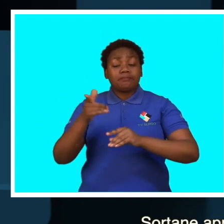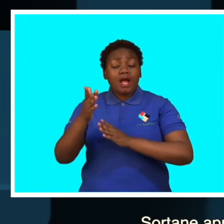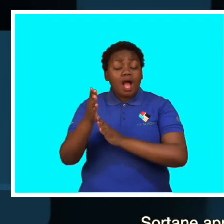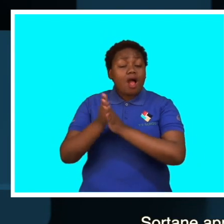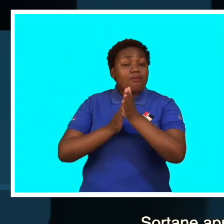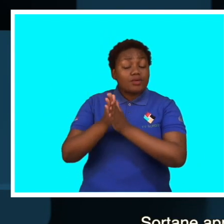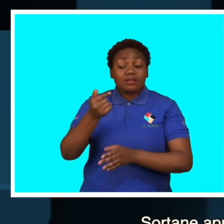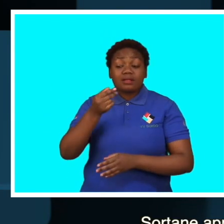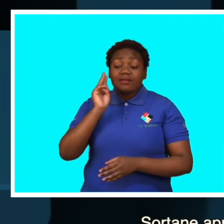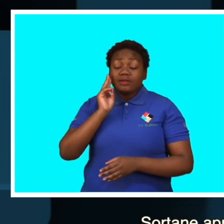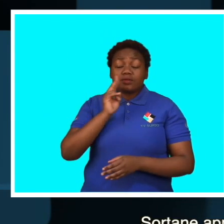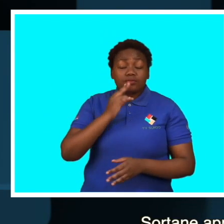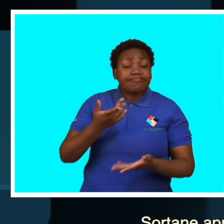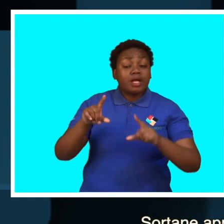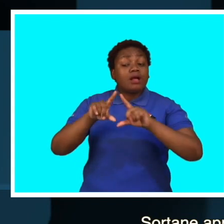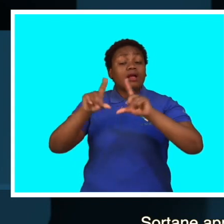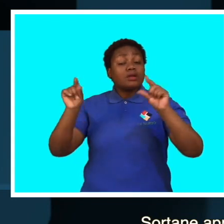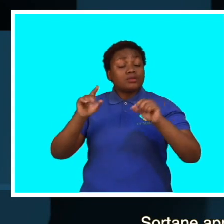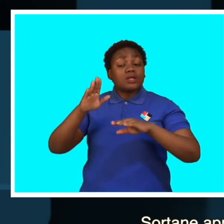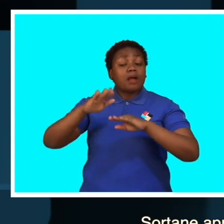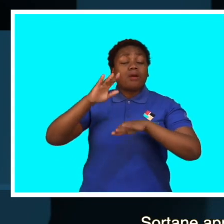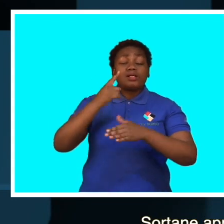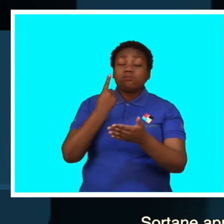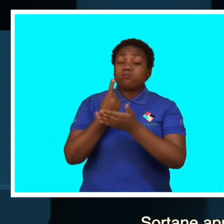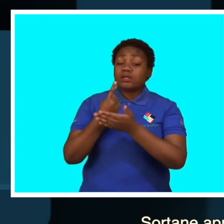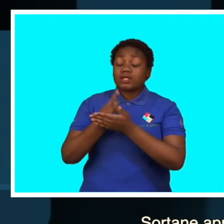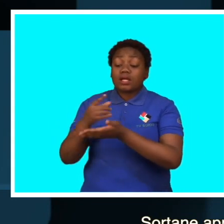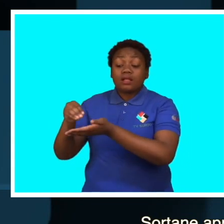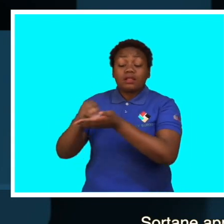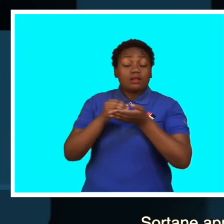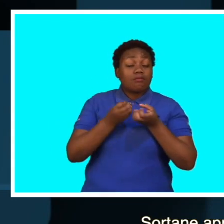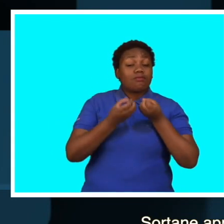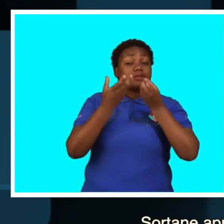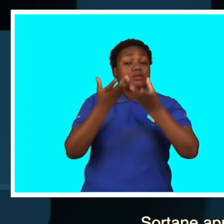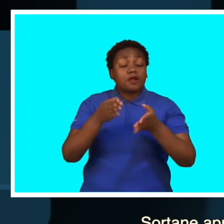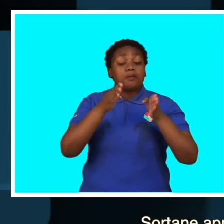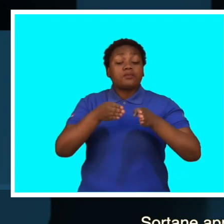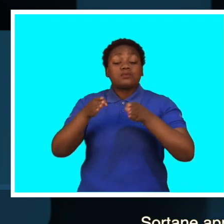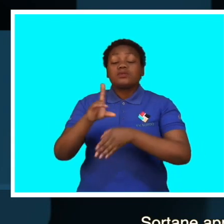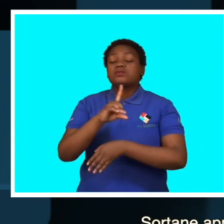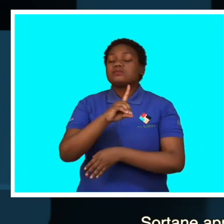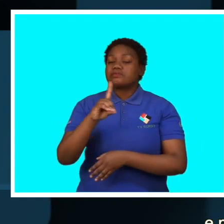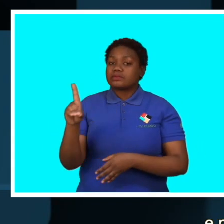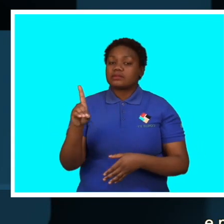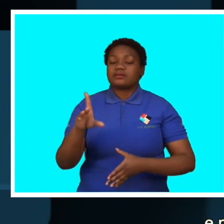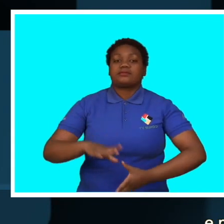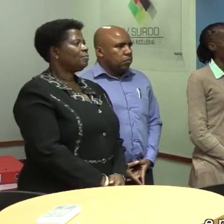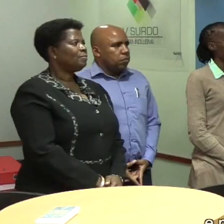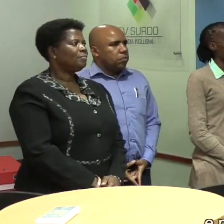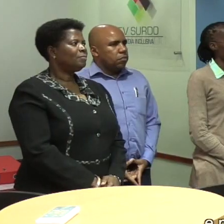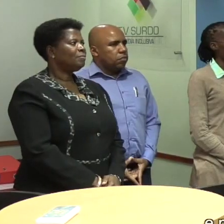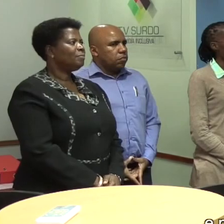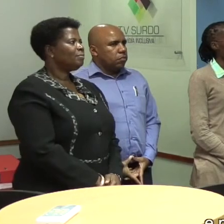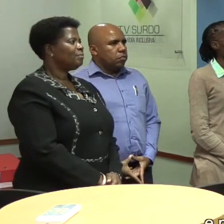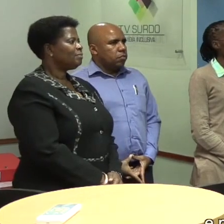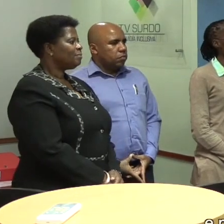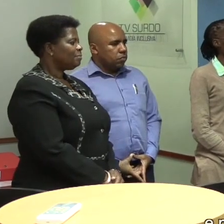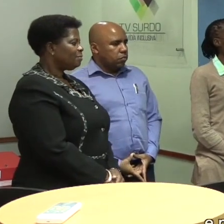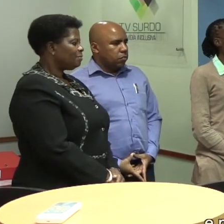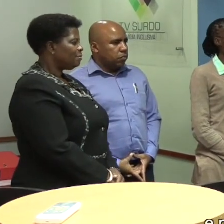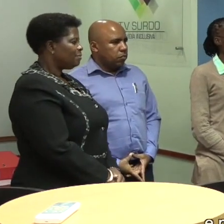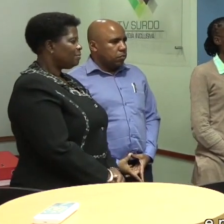aproveitou a ocasião para felicitar a TV Surdo pela pertinência dos assuntos abordados e por manter pessoas com